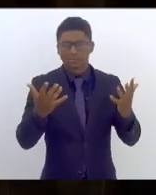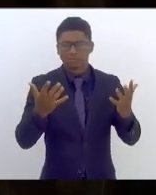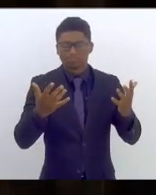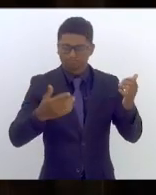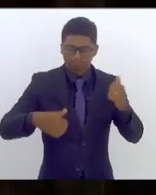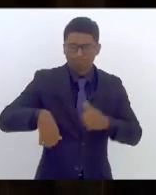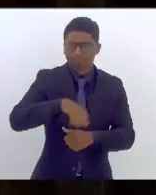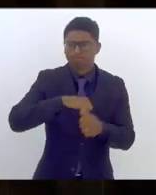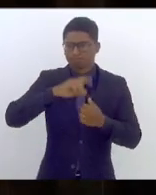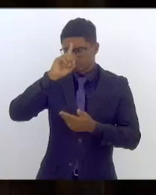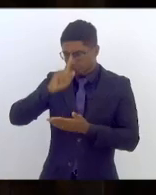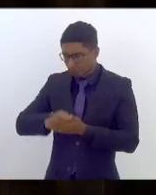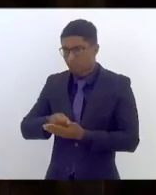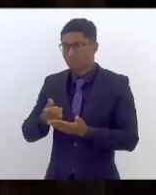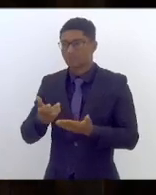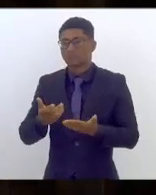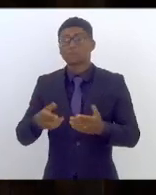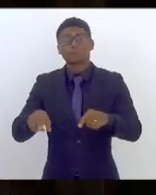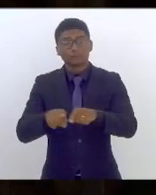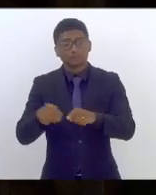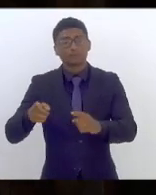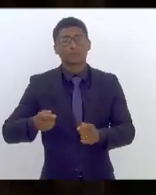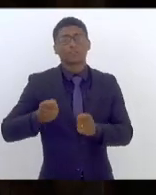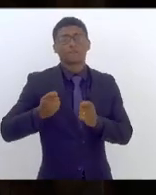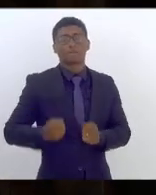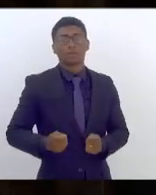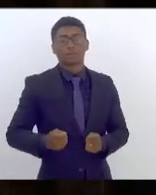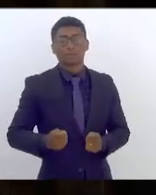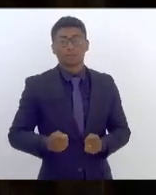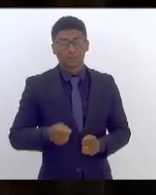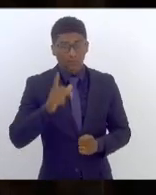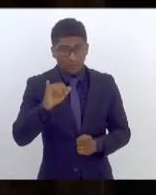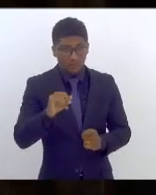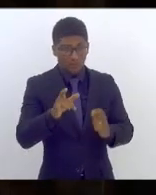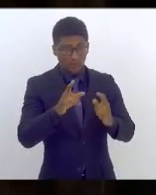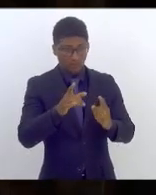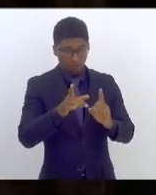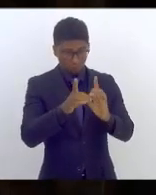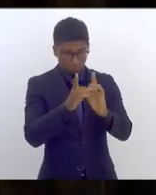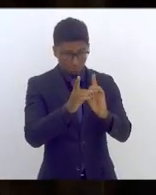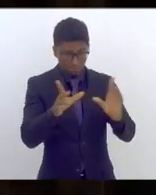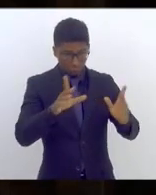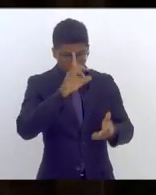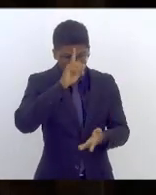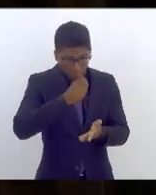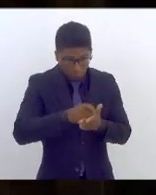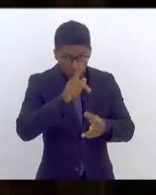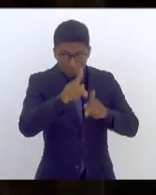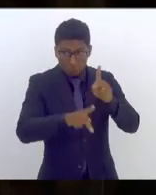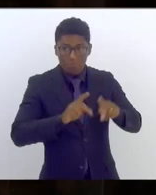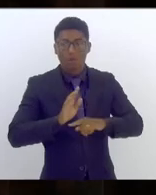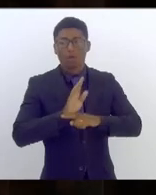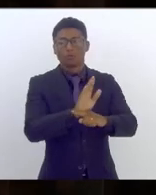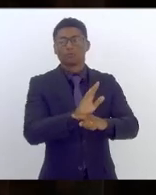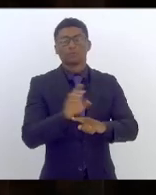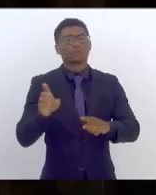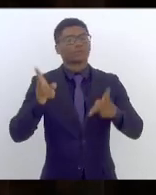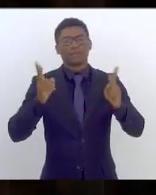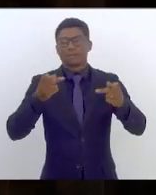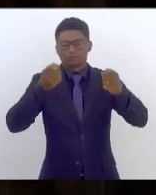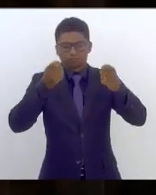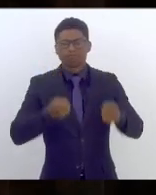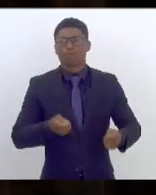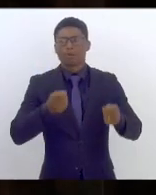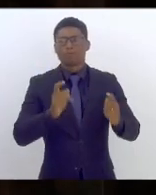tem enorme firmeza para defender aquilo que foi decidido democraticamente em favor do interesse público eu inclusive